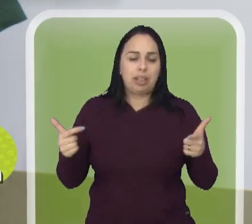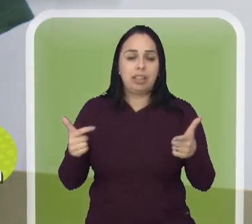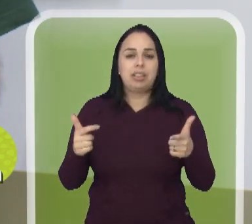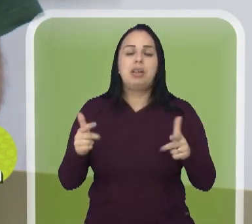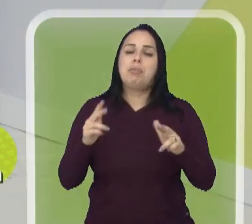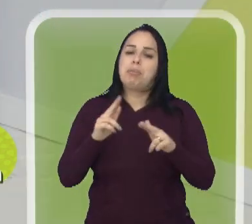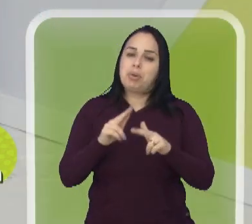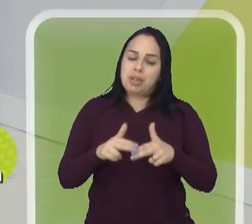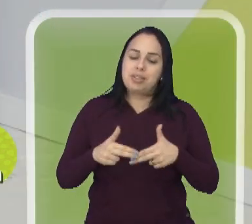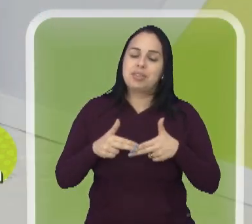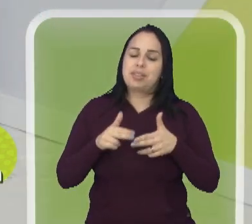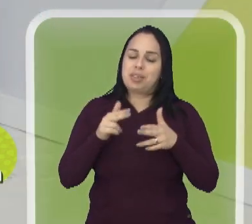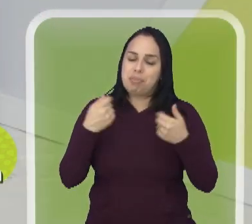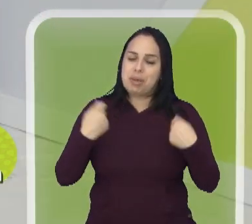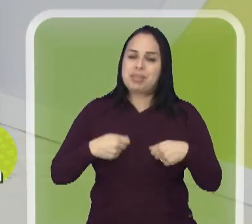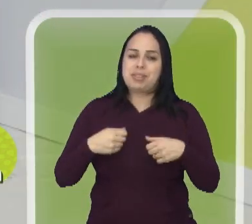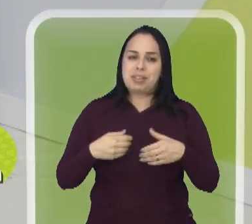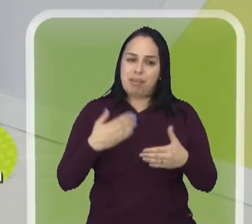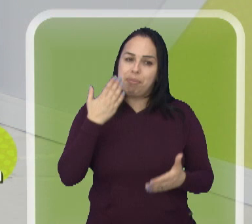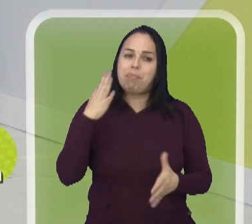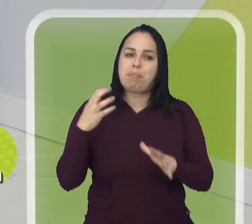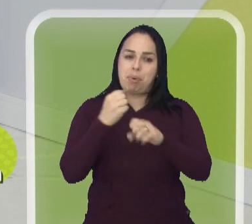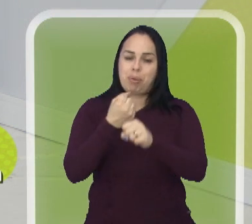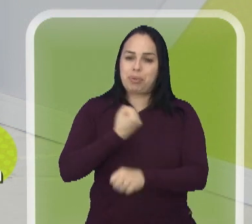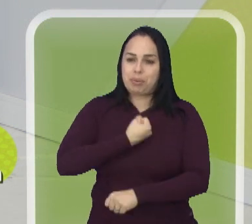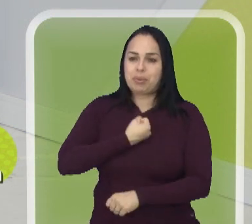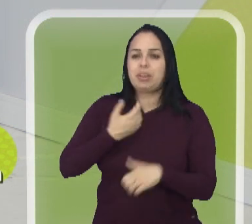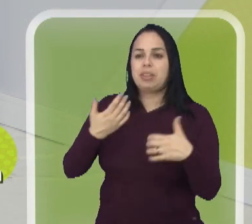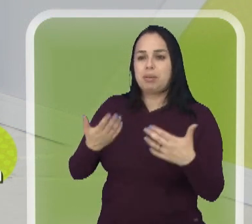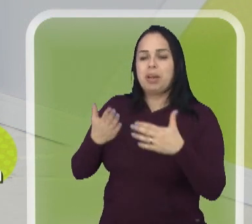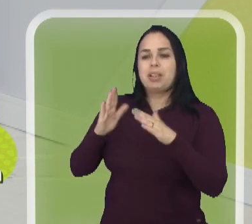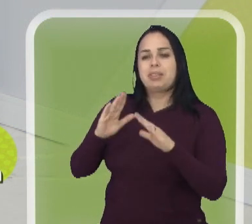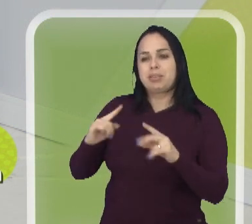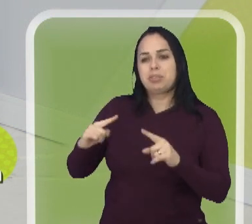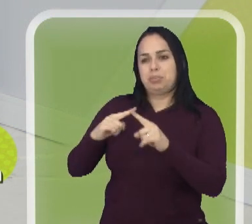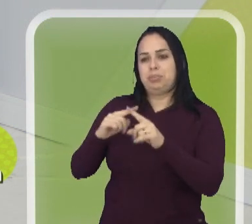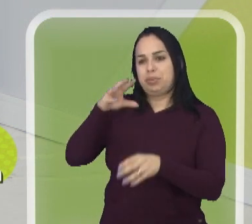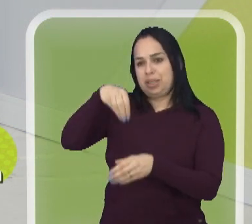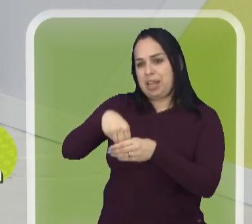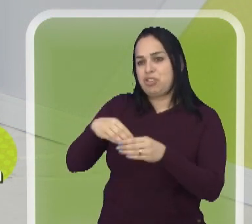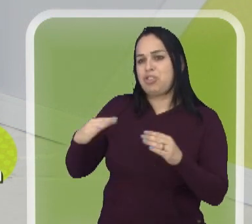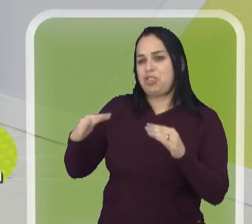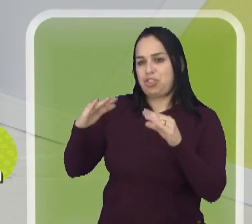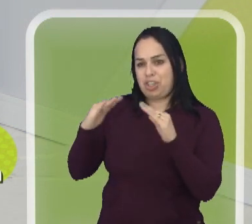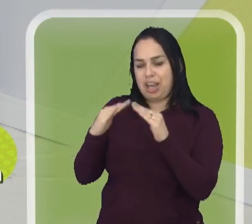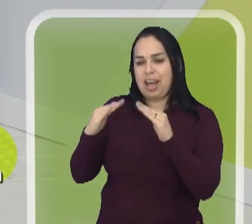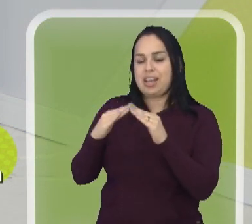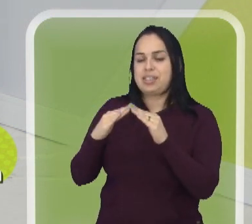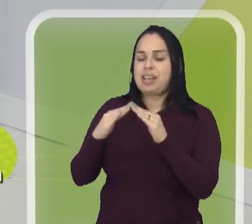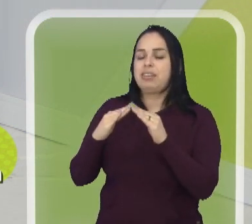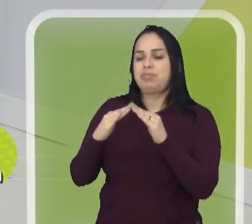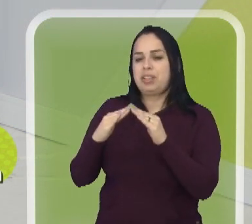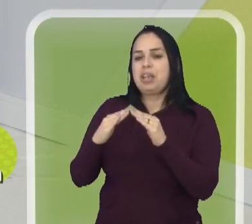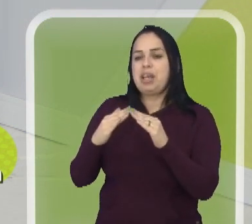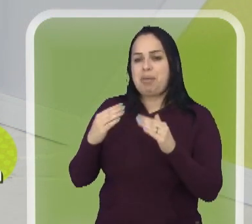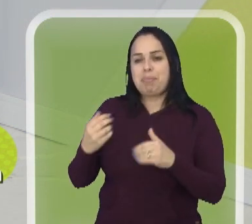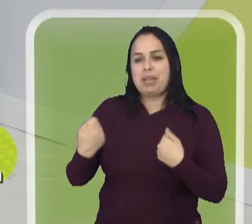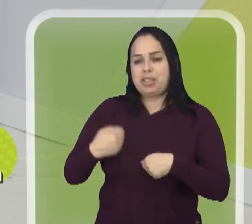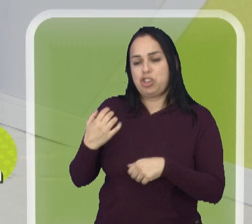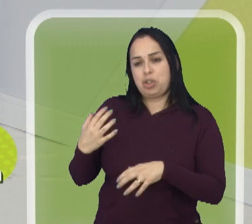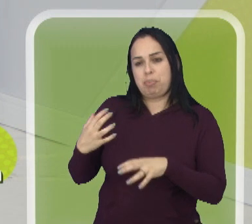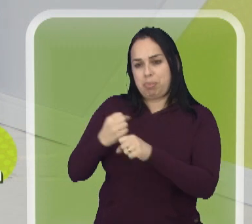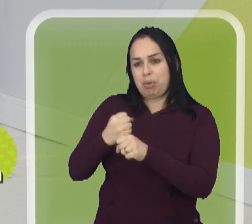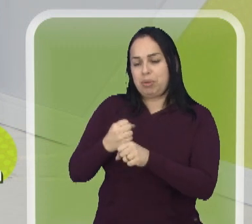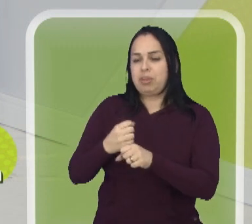fazer diferença. E é importante somar pontos em casa, né? E a gente sabe que o público do futebol feminino é um pouco menor em relação